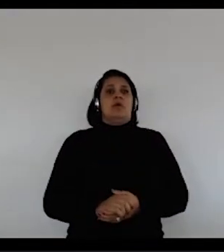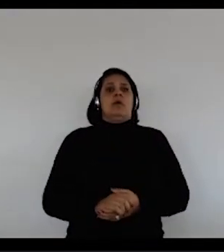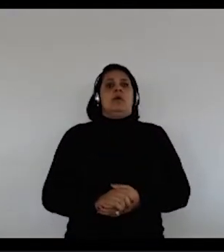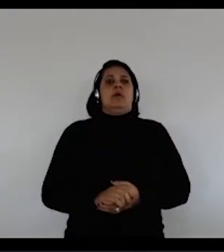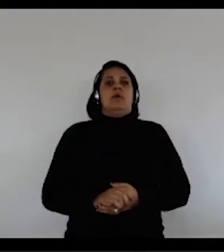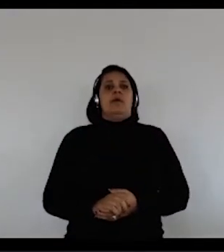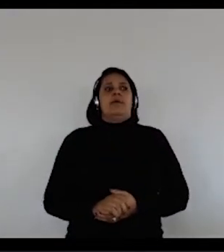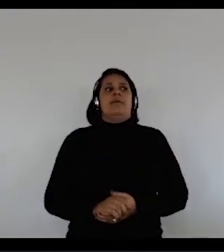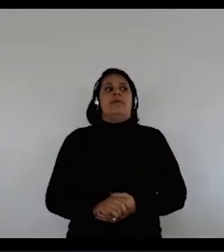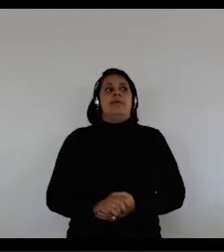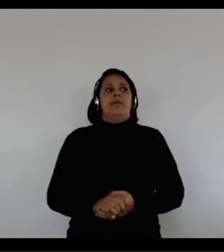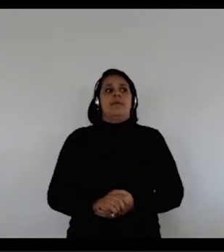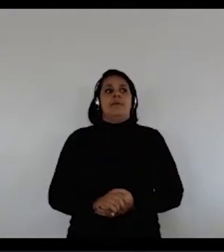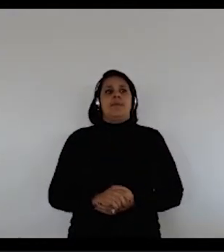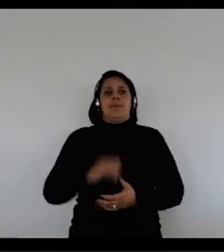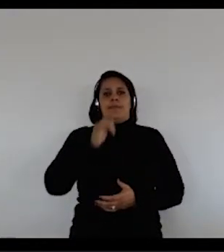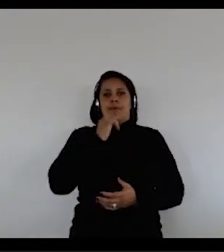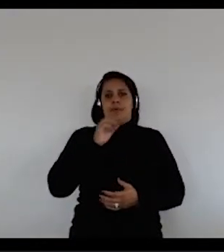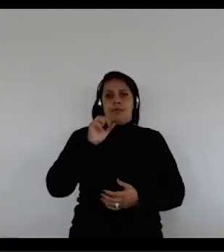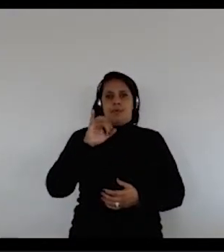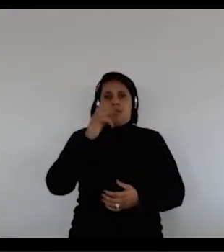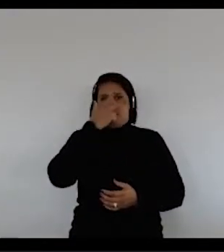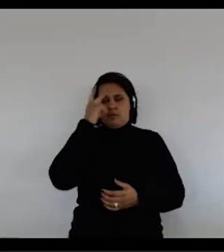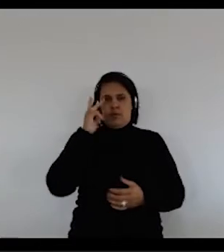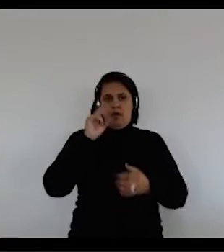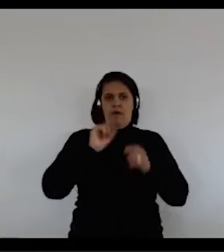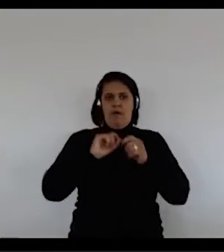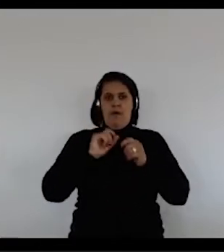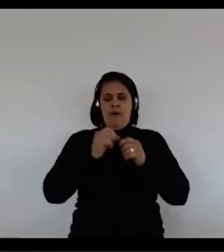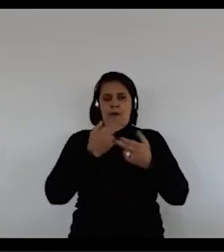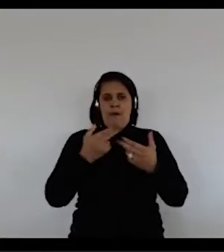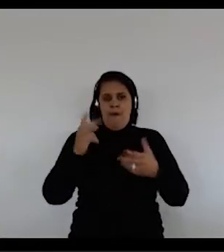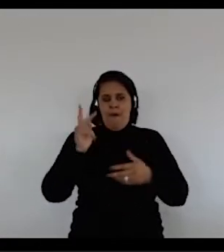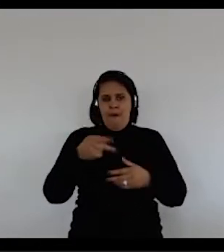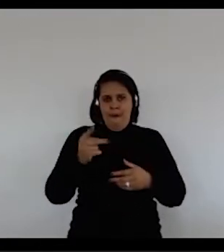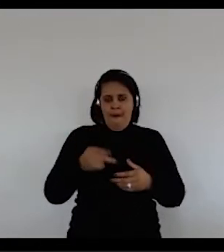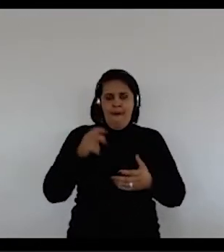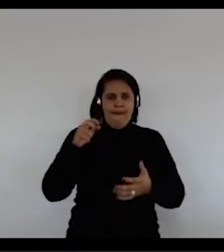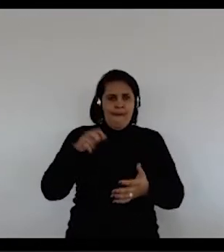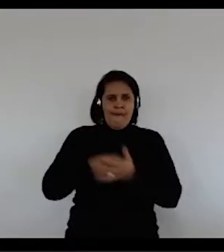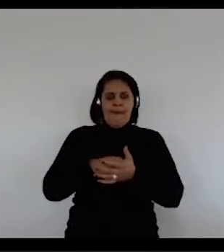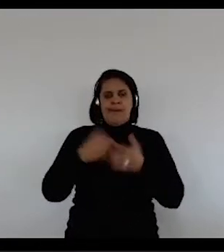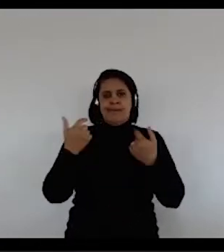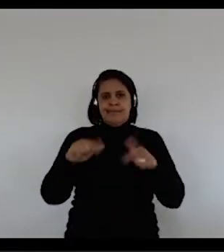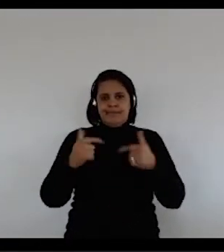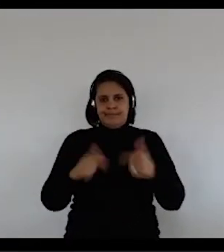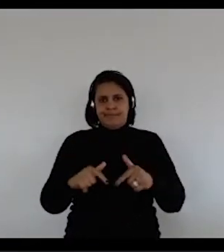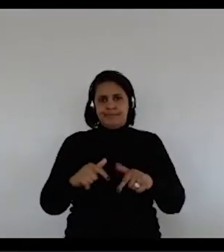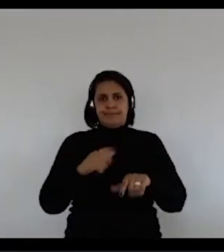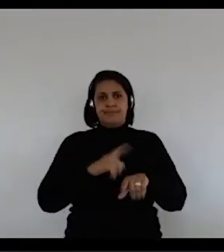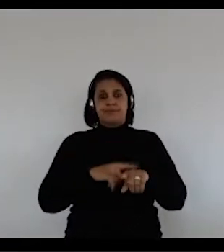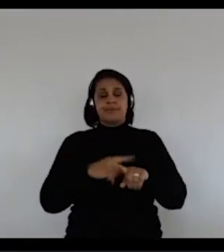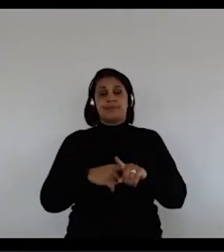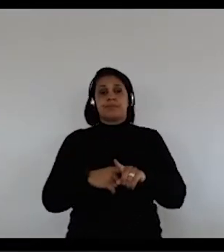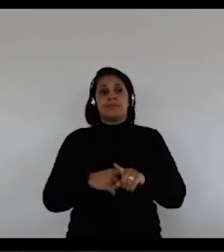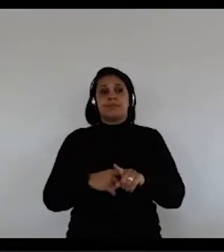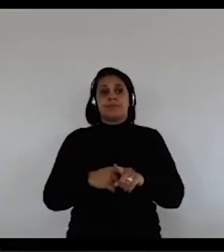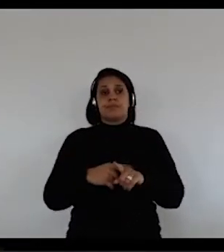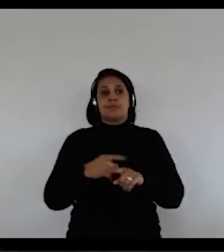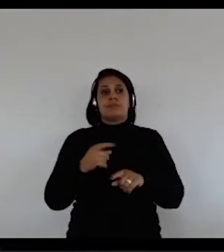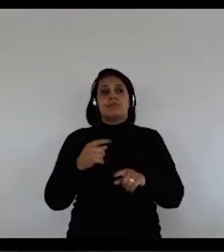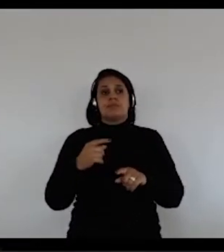da pandemia, a impugnação de expedientes de regulação temporária de emprego,